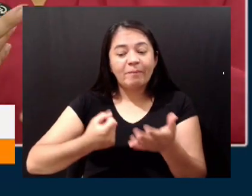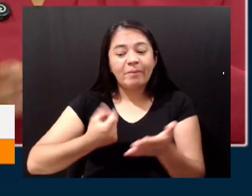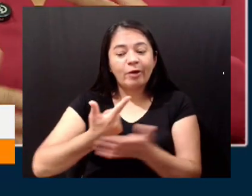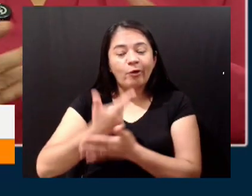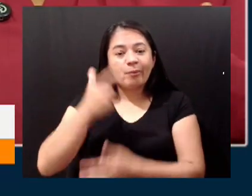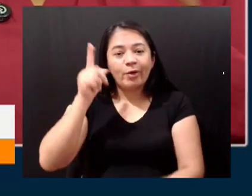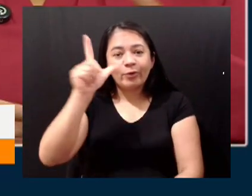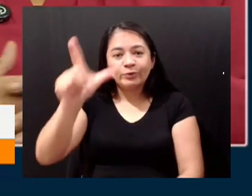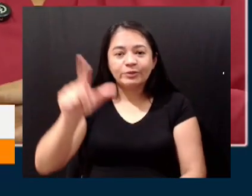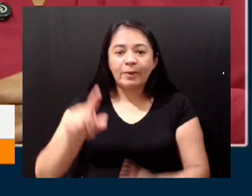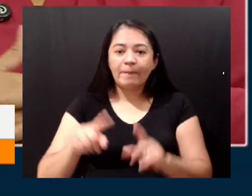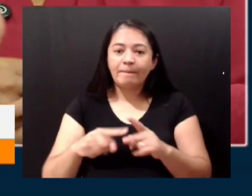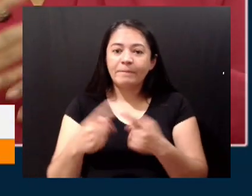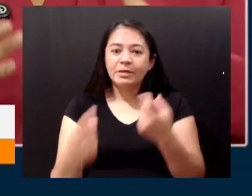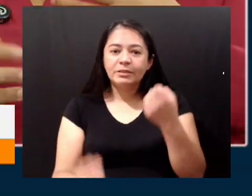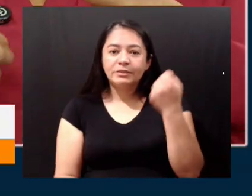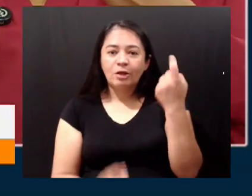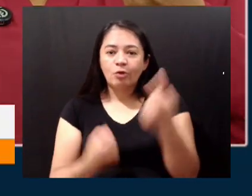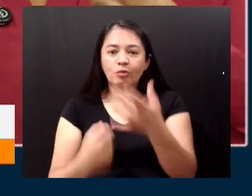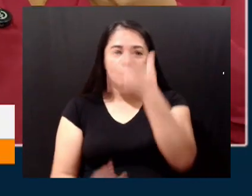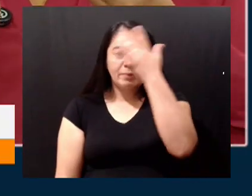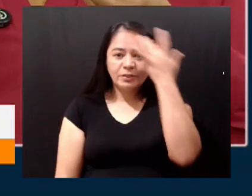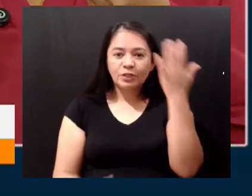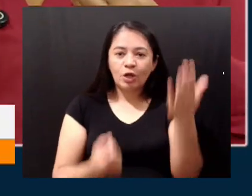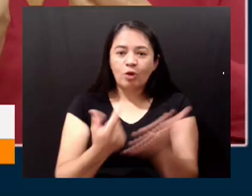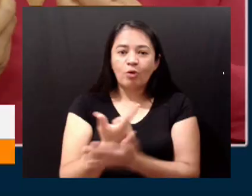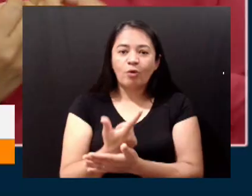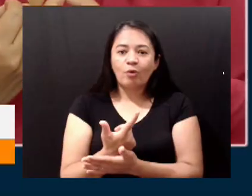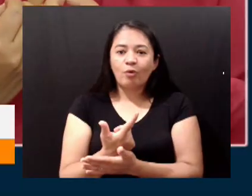gente conseguindo comprar sem receita médica. E me fala